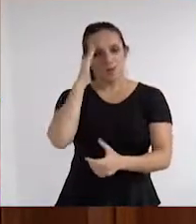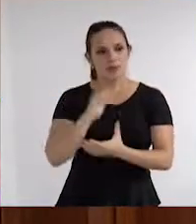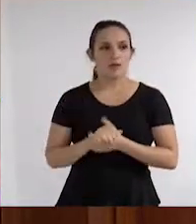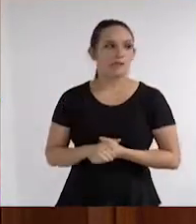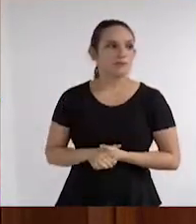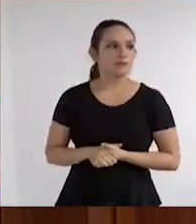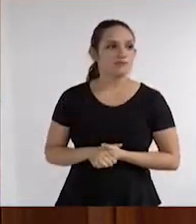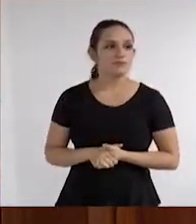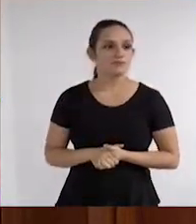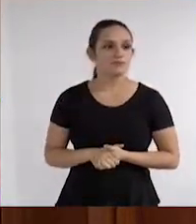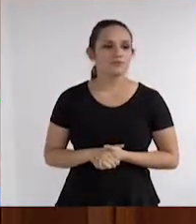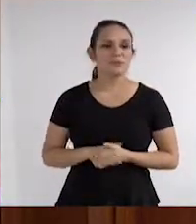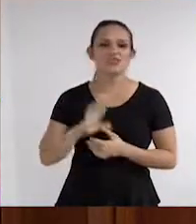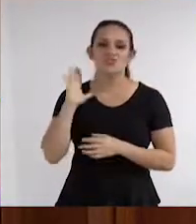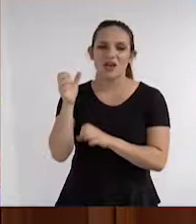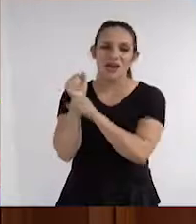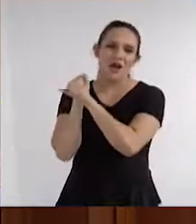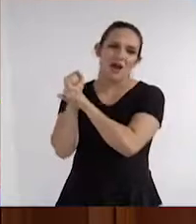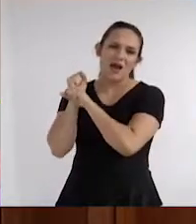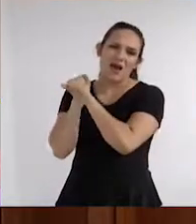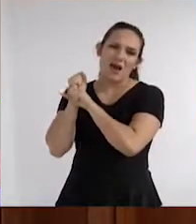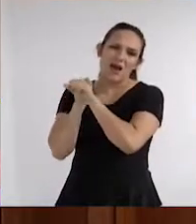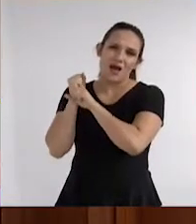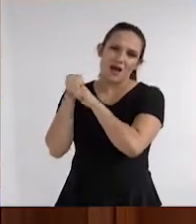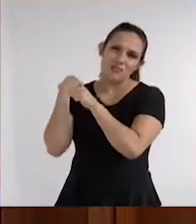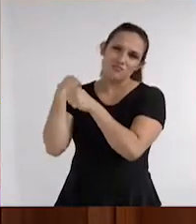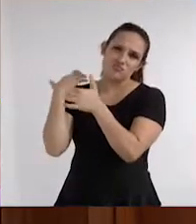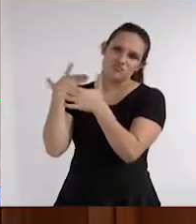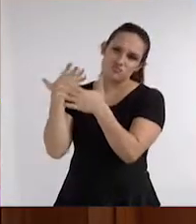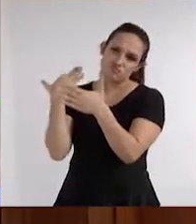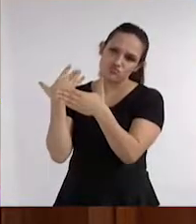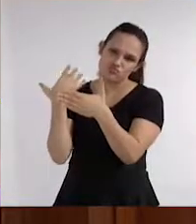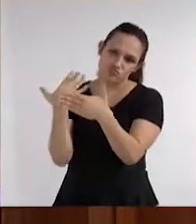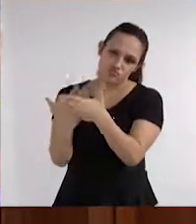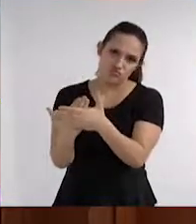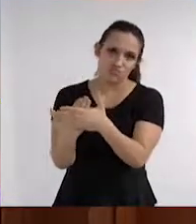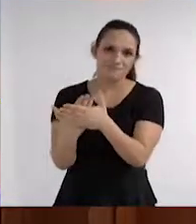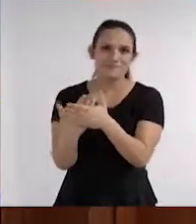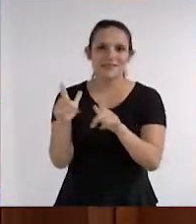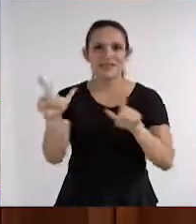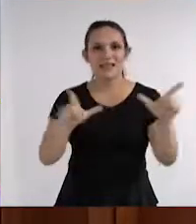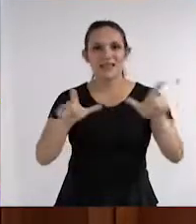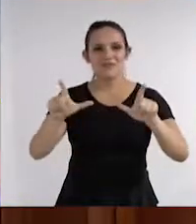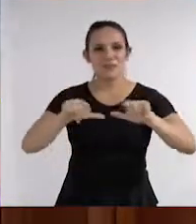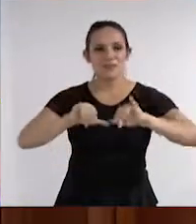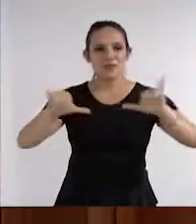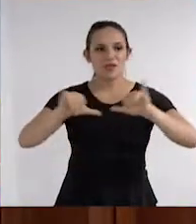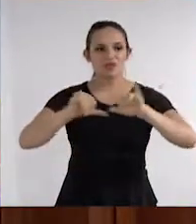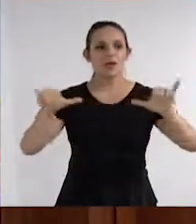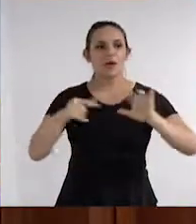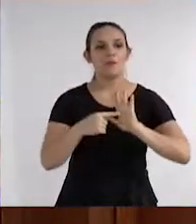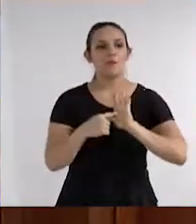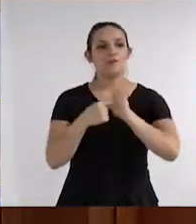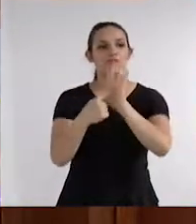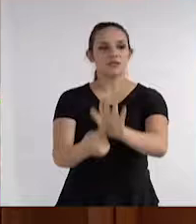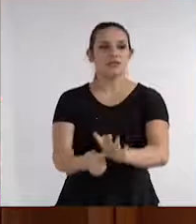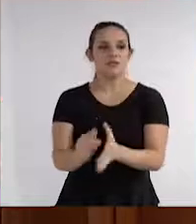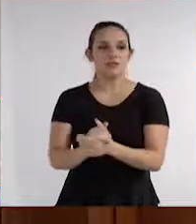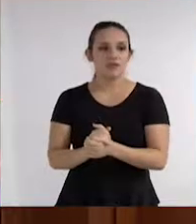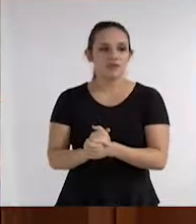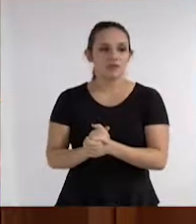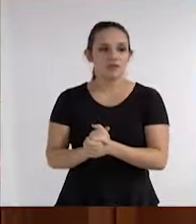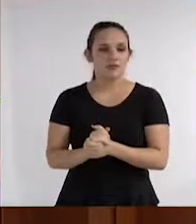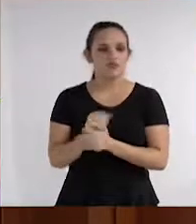que, durante anos, uma boa parte da grande mídia foi mostrando para o Brasil que o